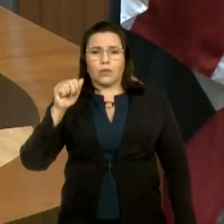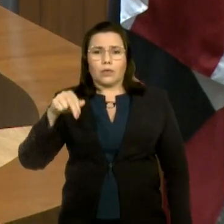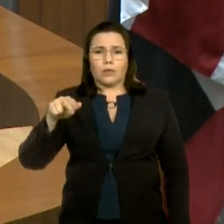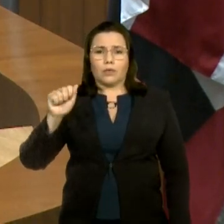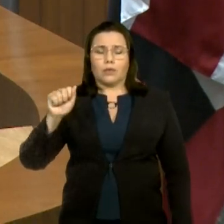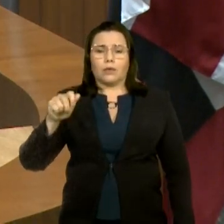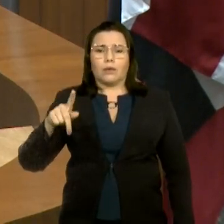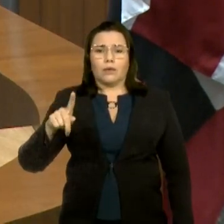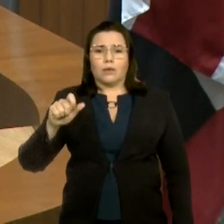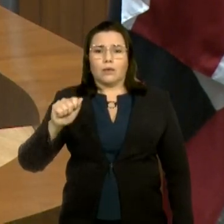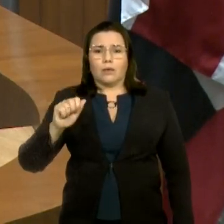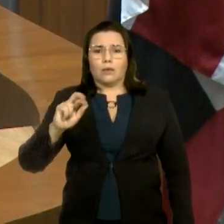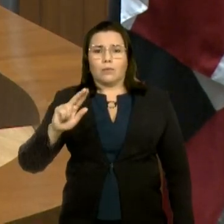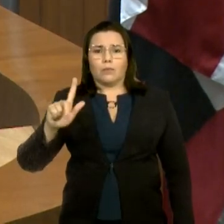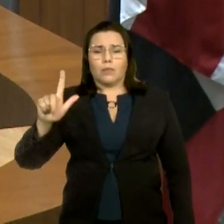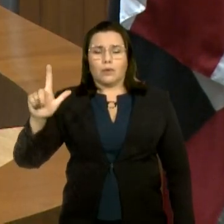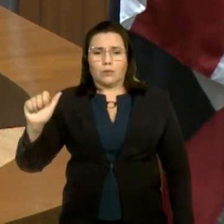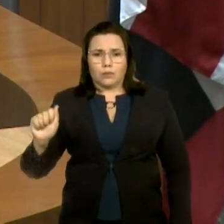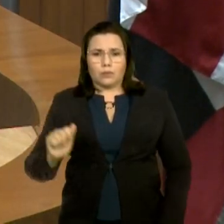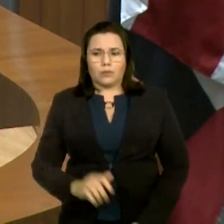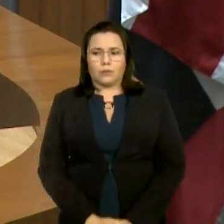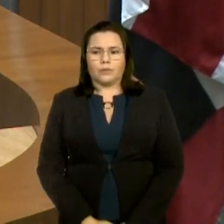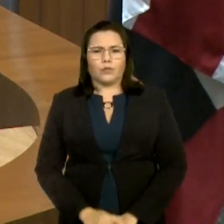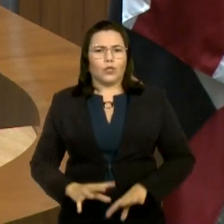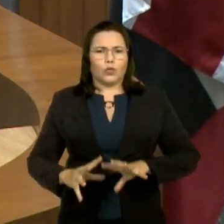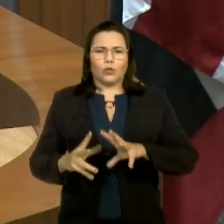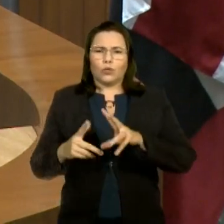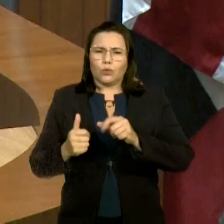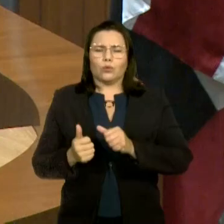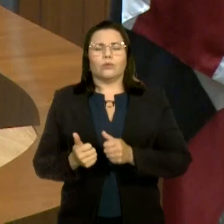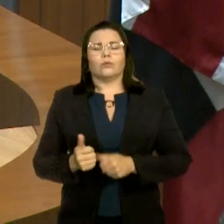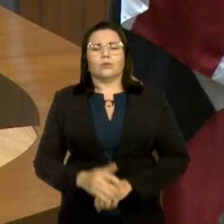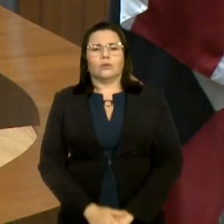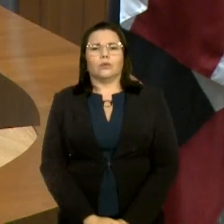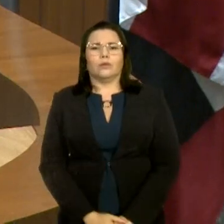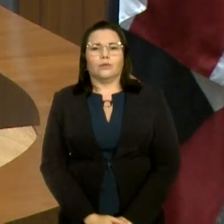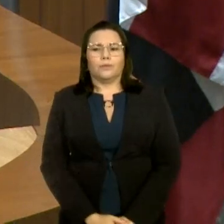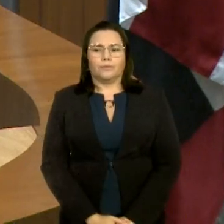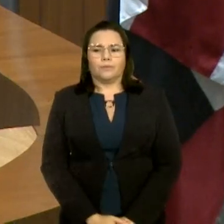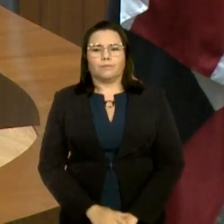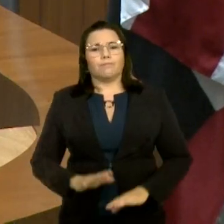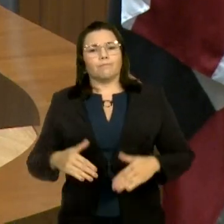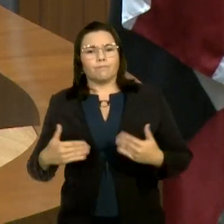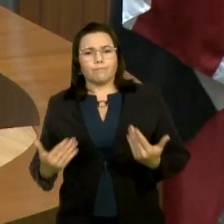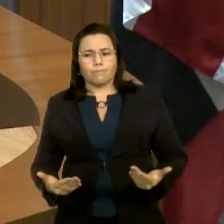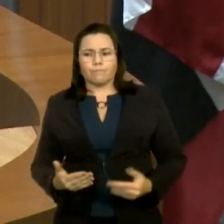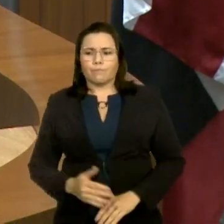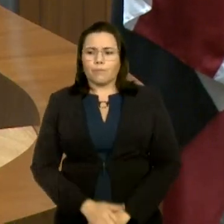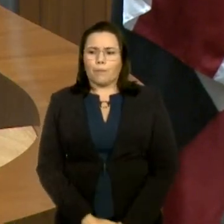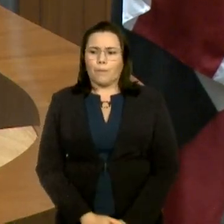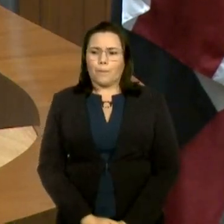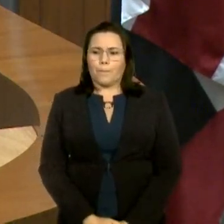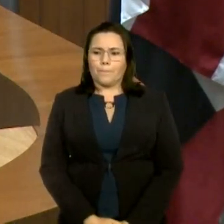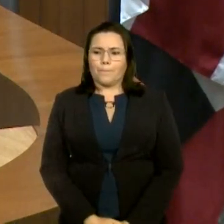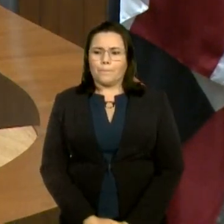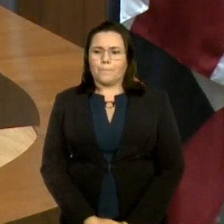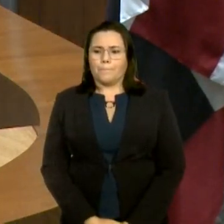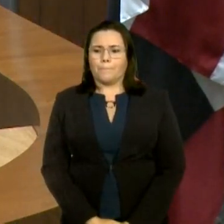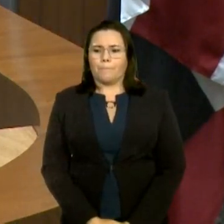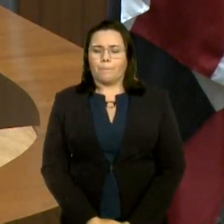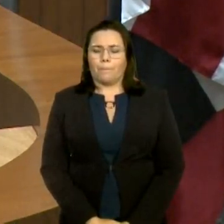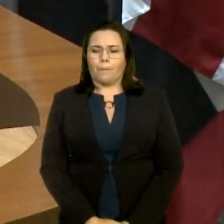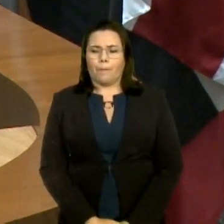forma entusiasmada participaram daquela campanha enfim amigos nós passamos mais uma vez por eleições municipais Graças a Deus